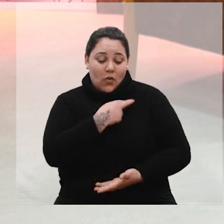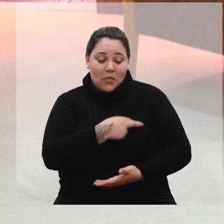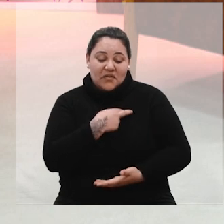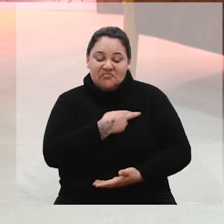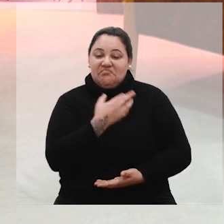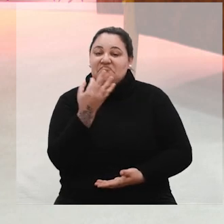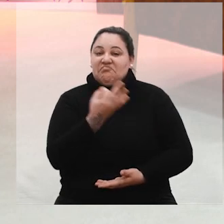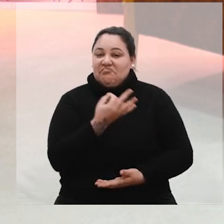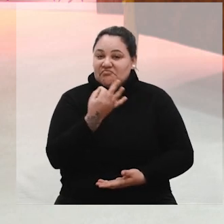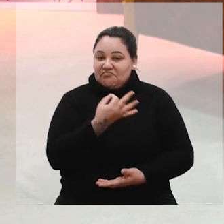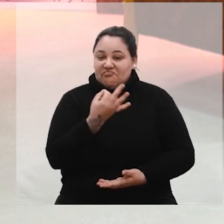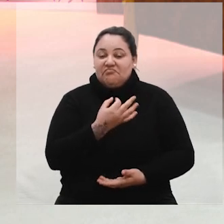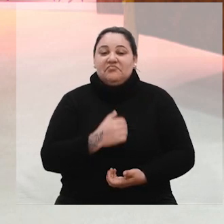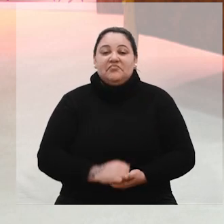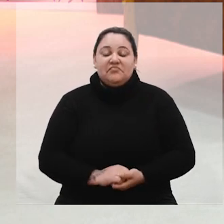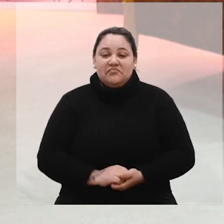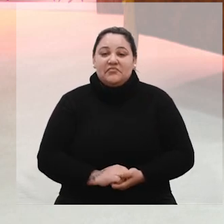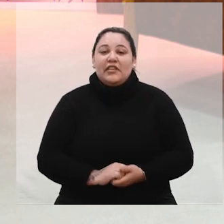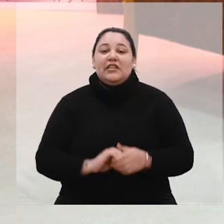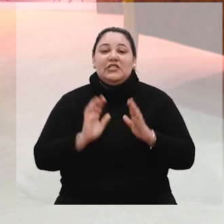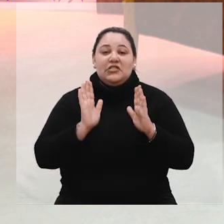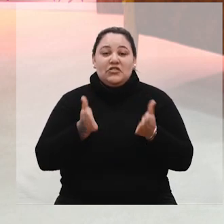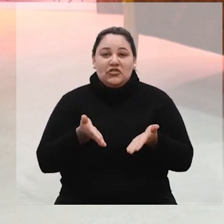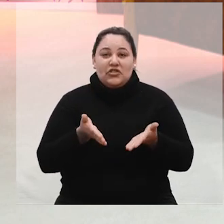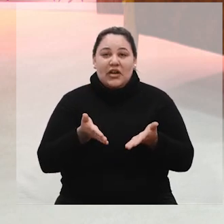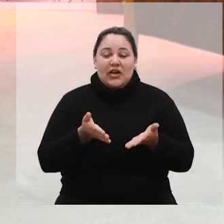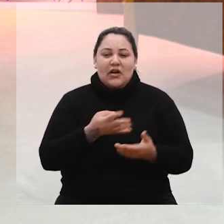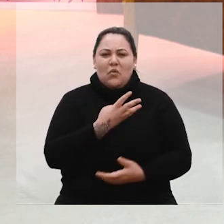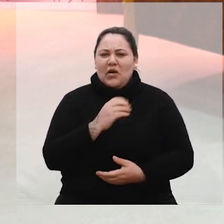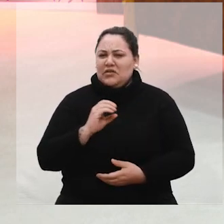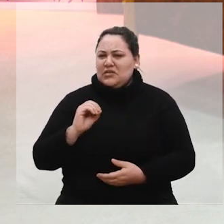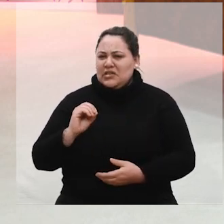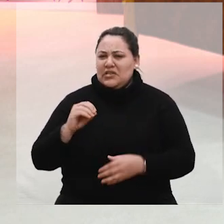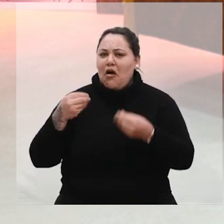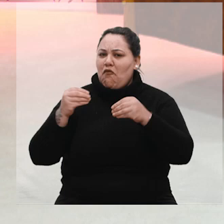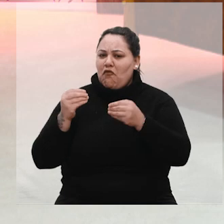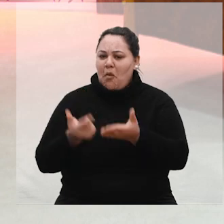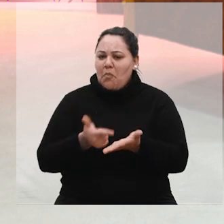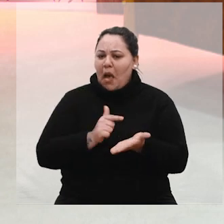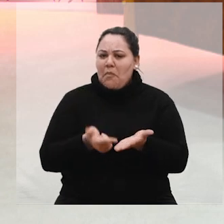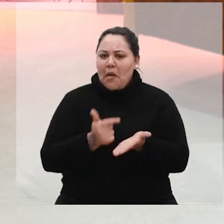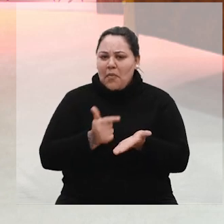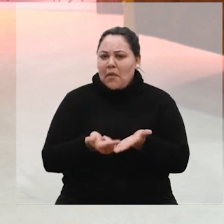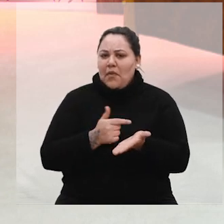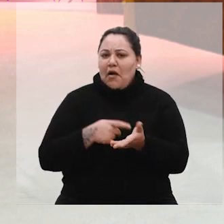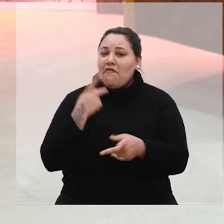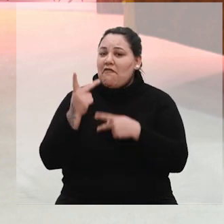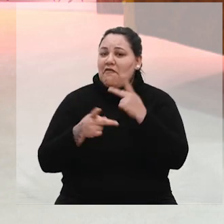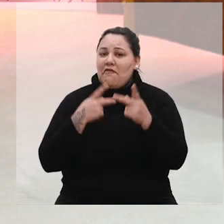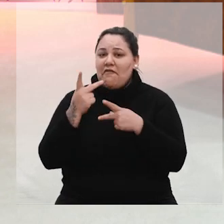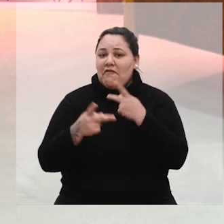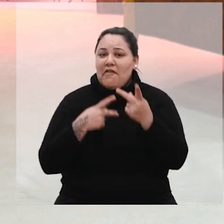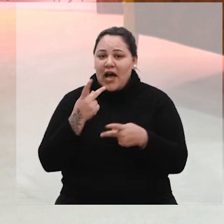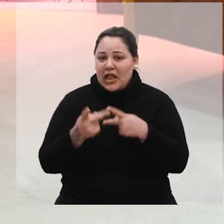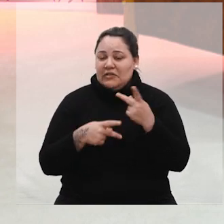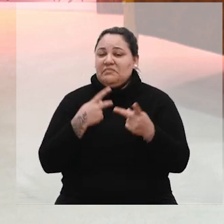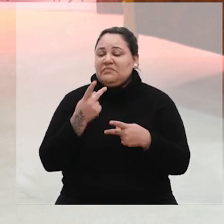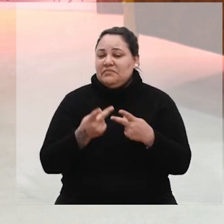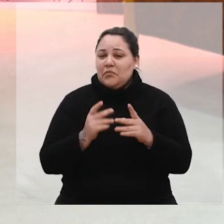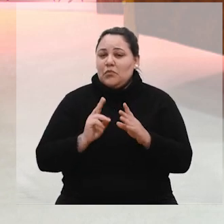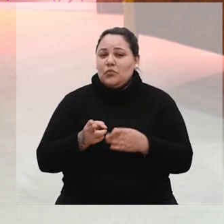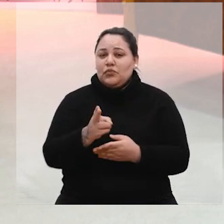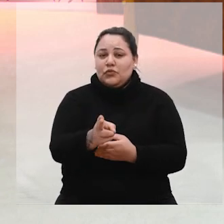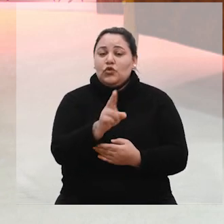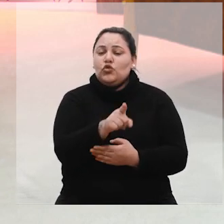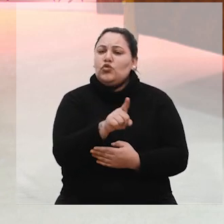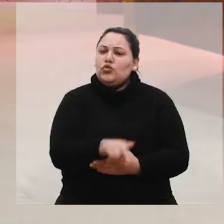romance fantástico, já passando das 400 páginas, uma narração de